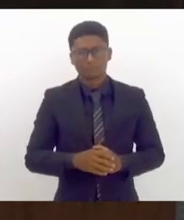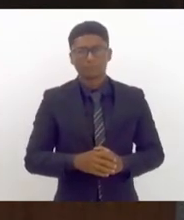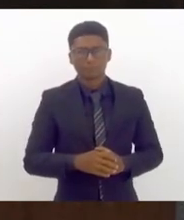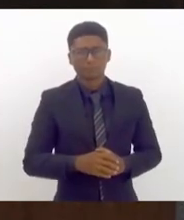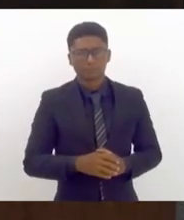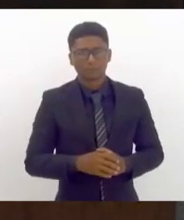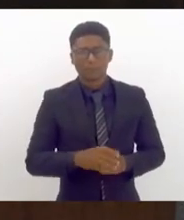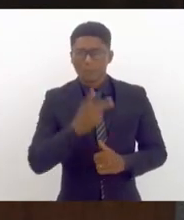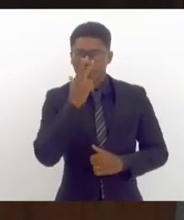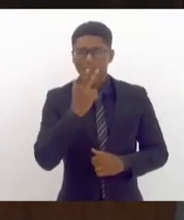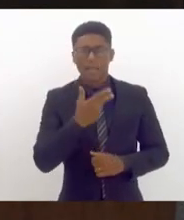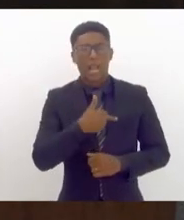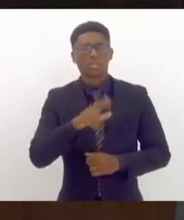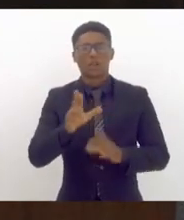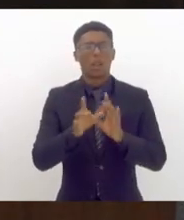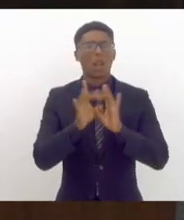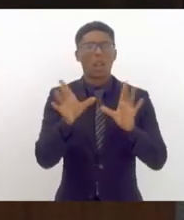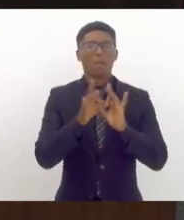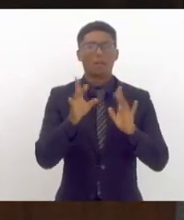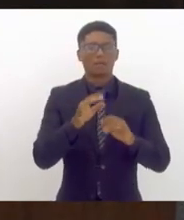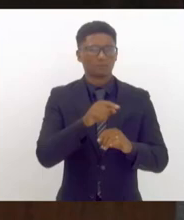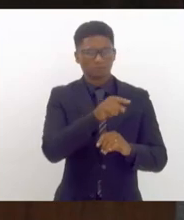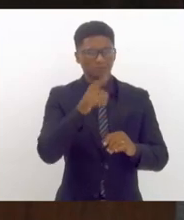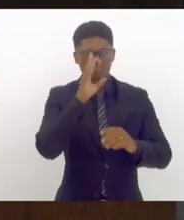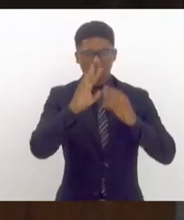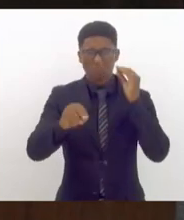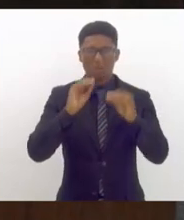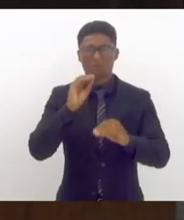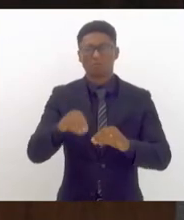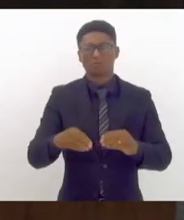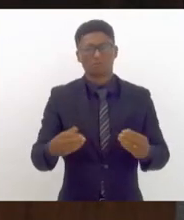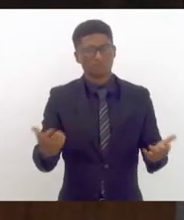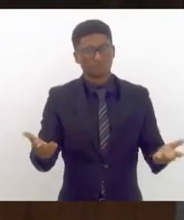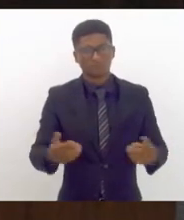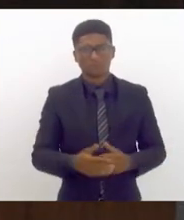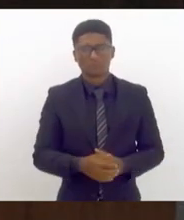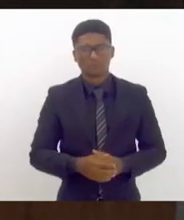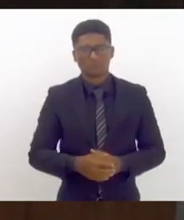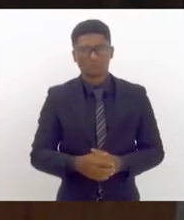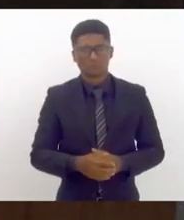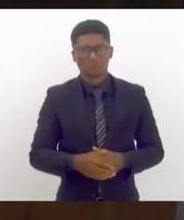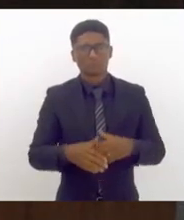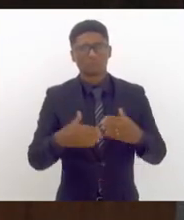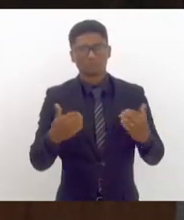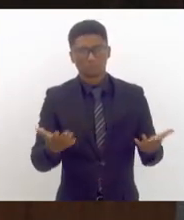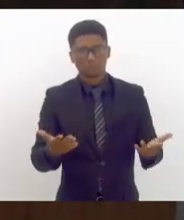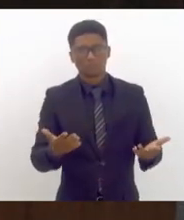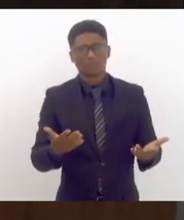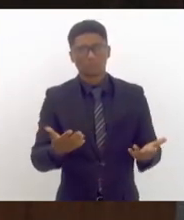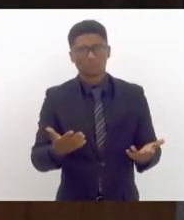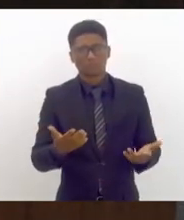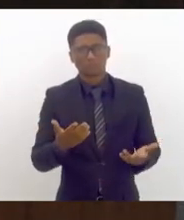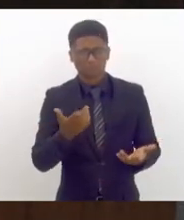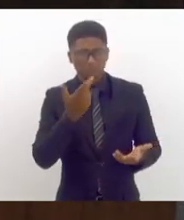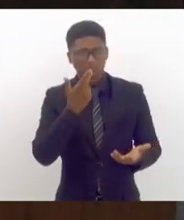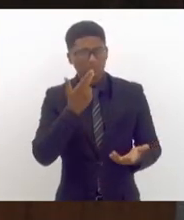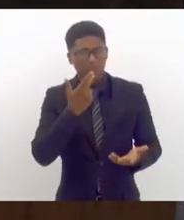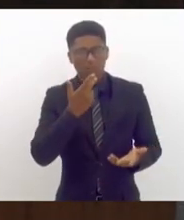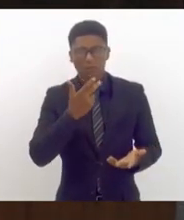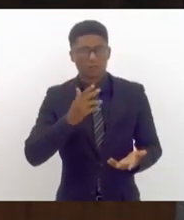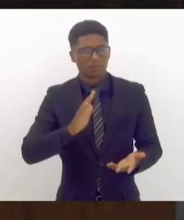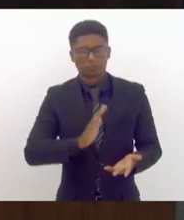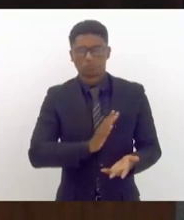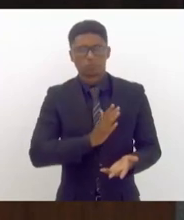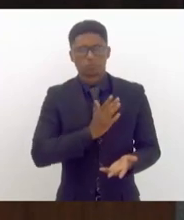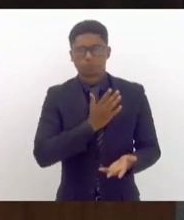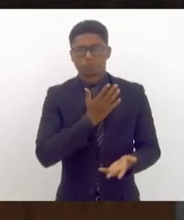liberdade religiosa, que despreza a ancestralidade africana. Então, fica aqui não só o nosso repúdio a todo esse processo